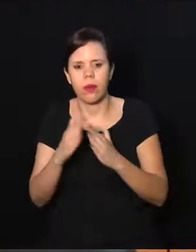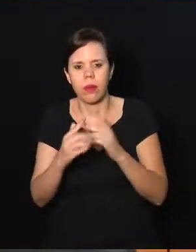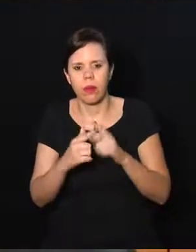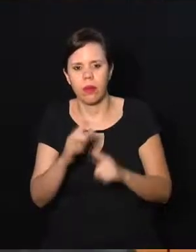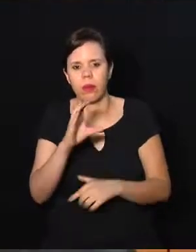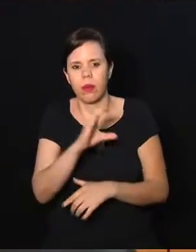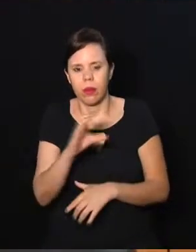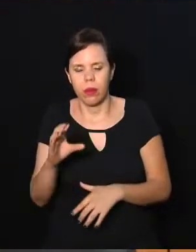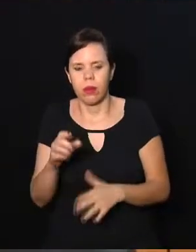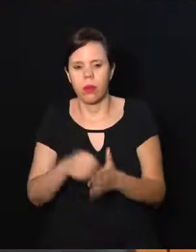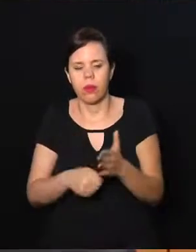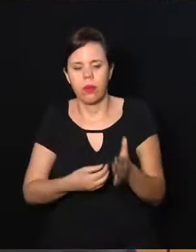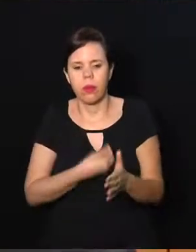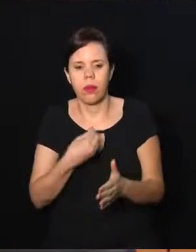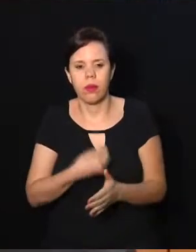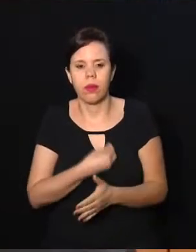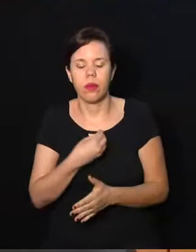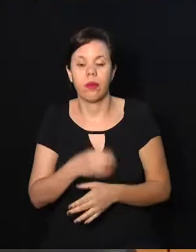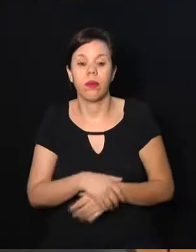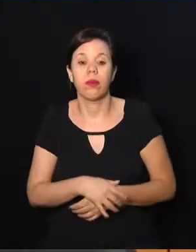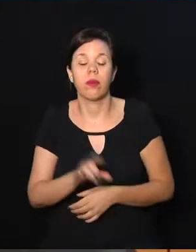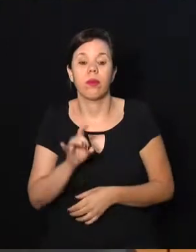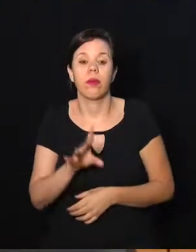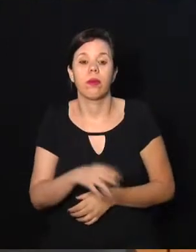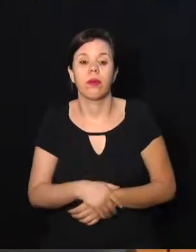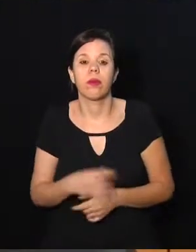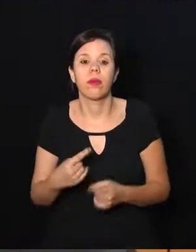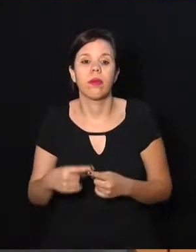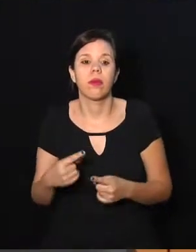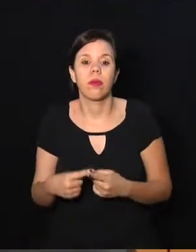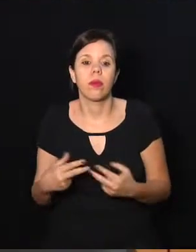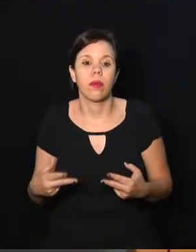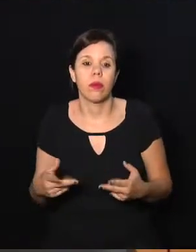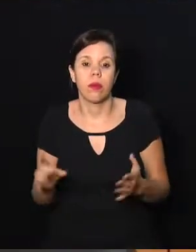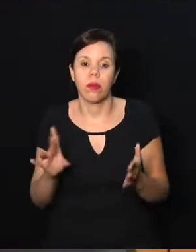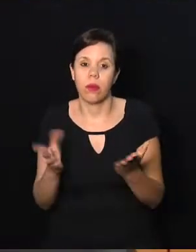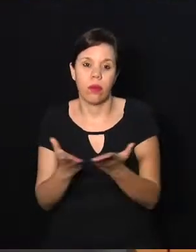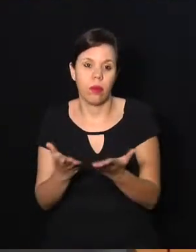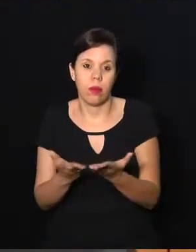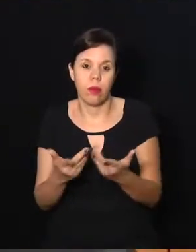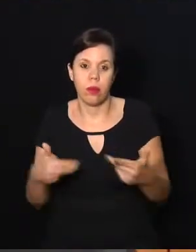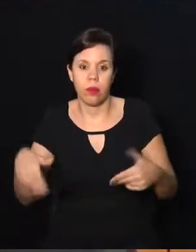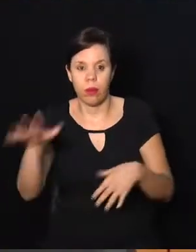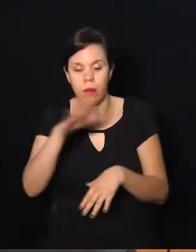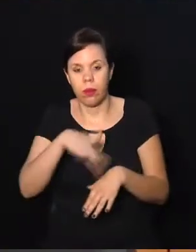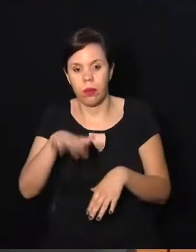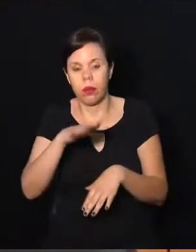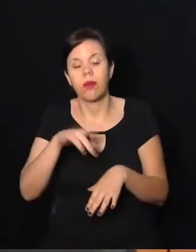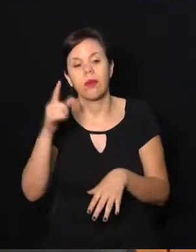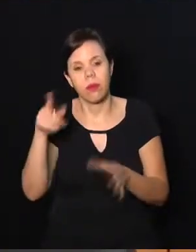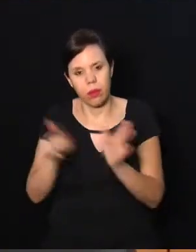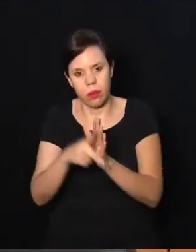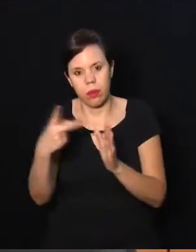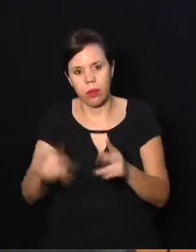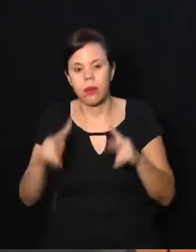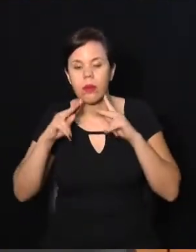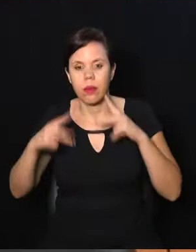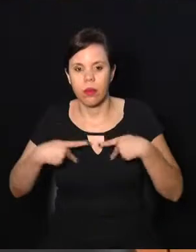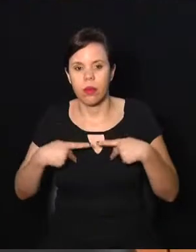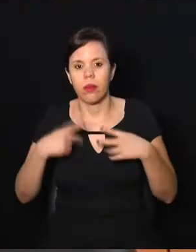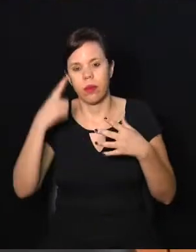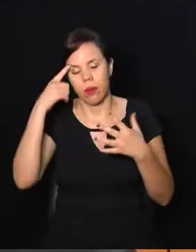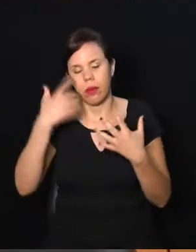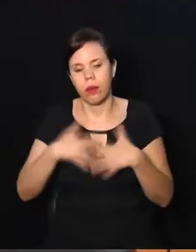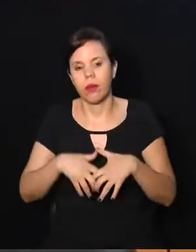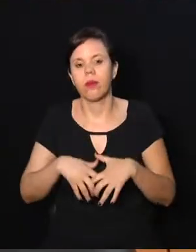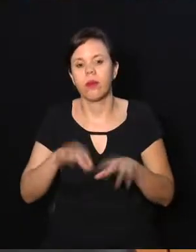vida é não somente por questões cristãs, mas também por bases racionais. Nós podemos dizer isso com